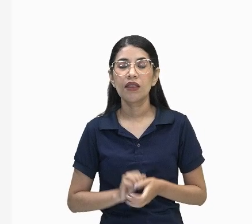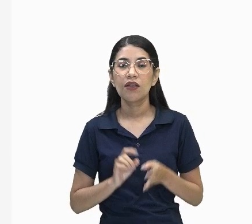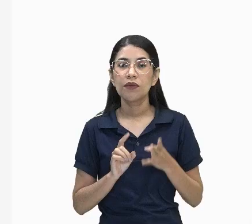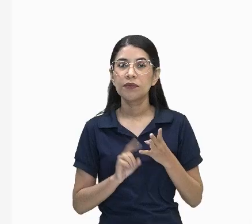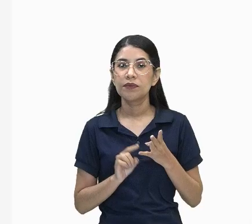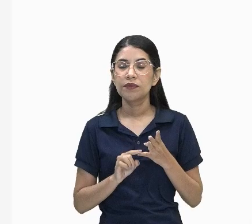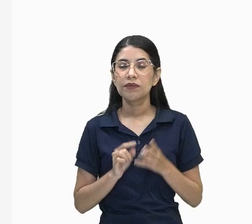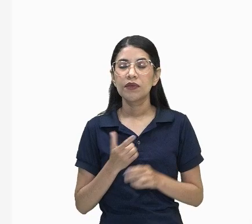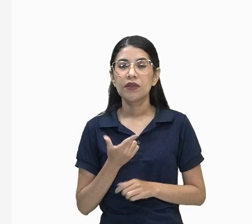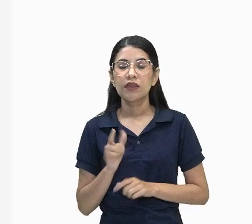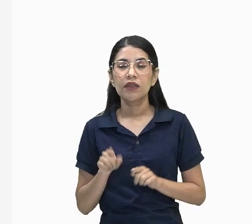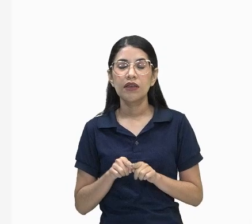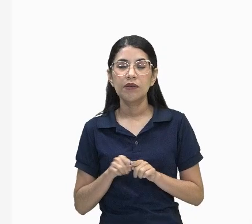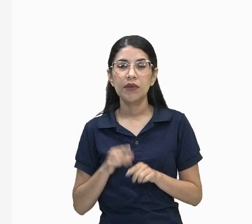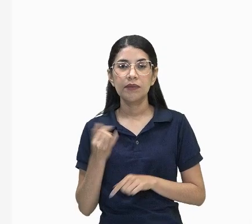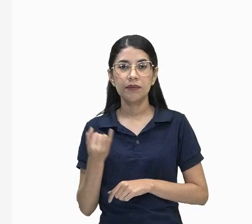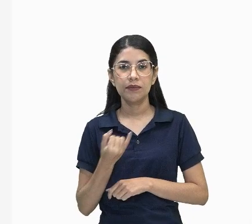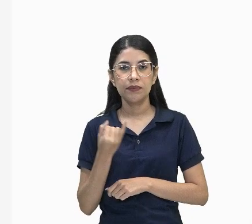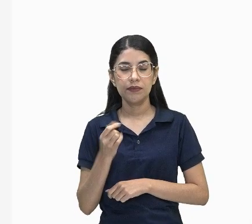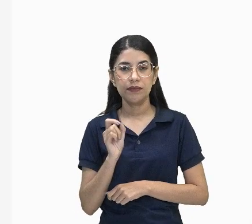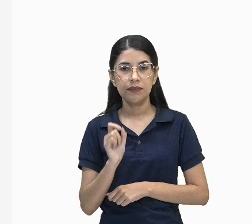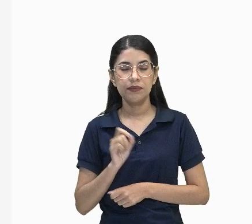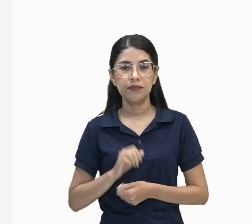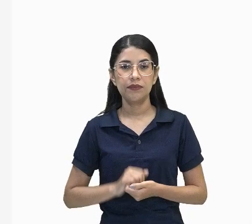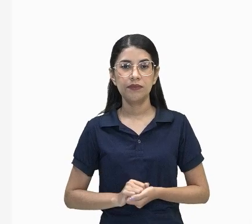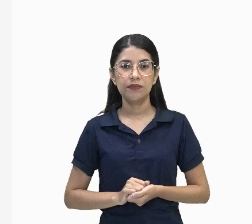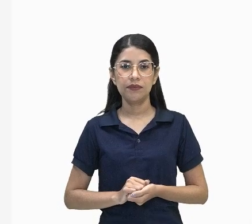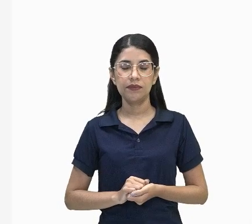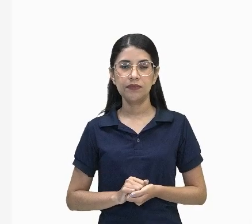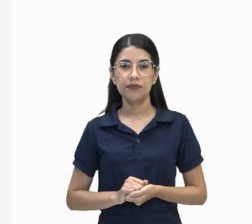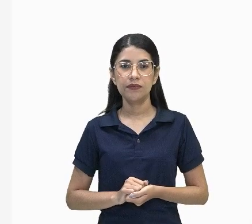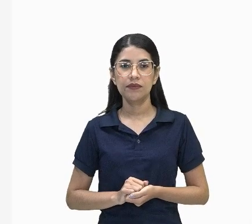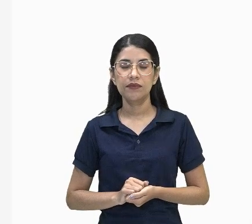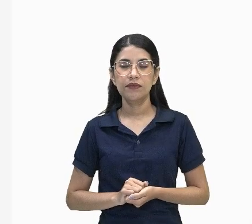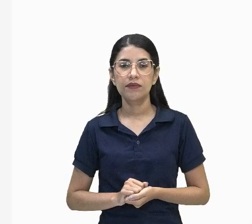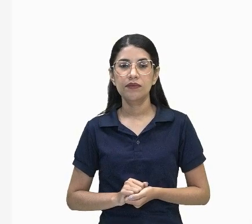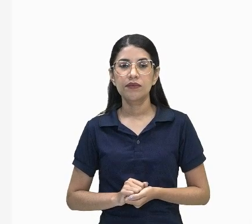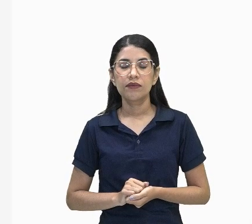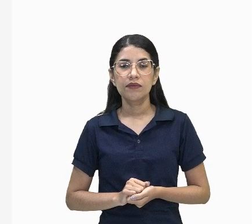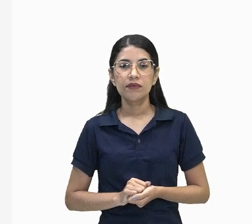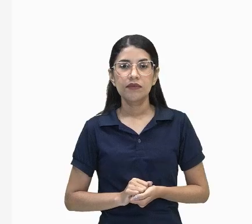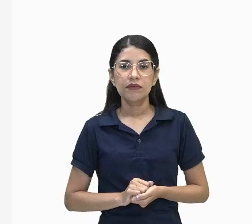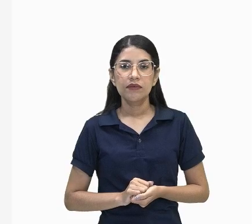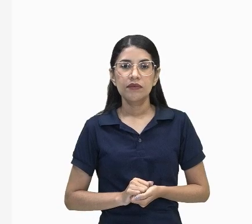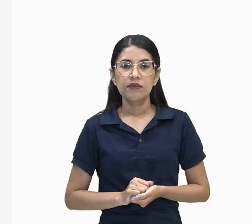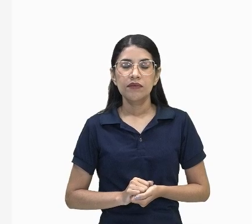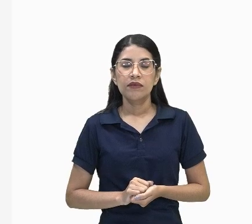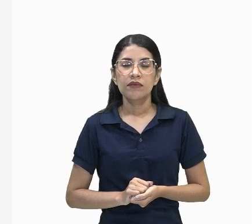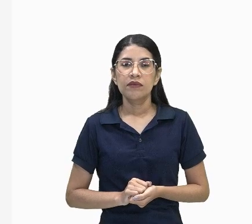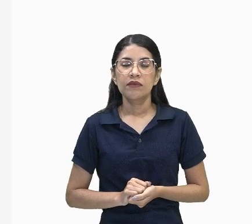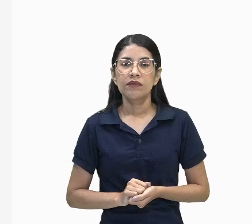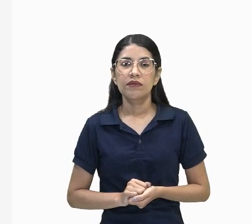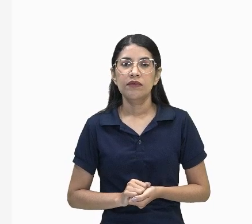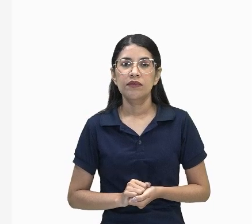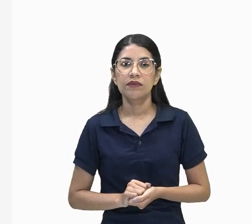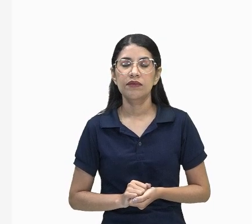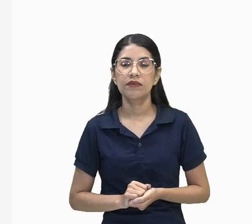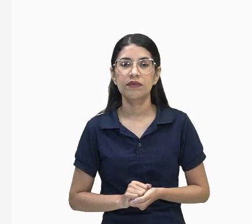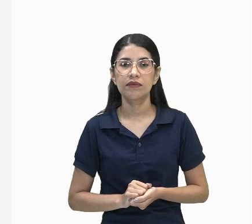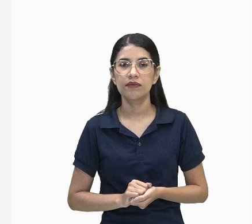aspecto importante na reflexão que nós estamos fazendo sobre o conto A